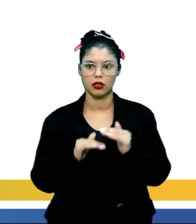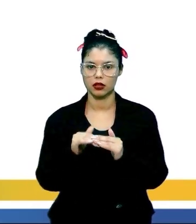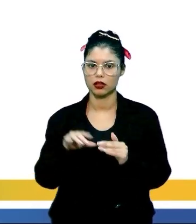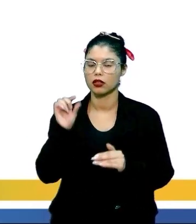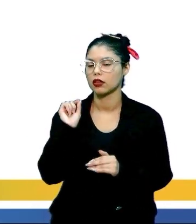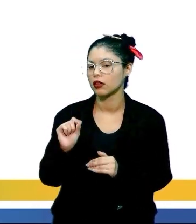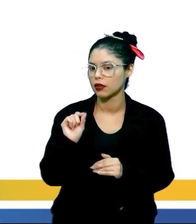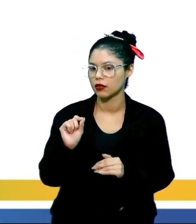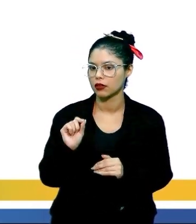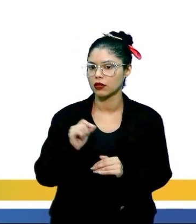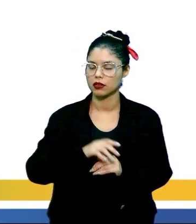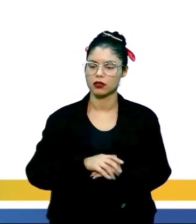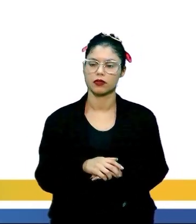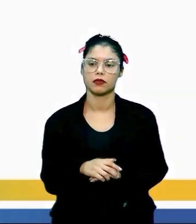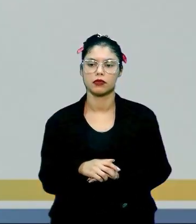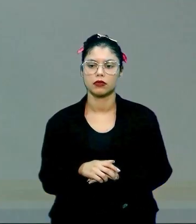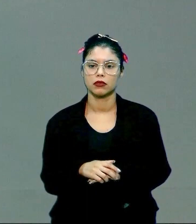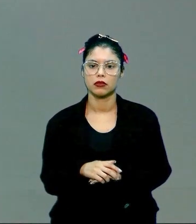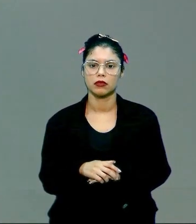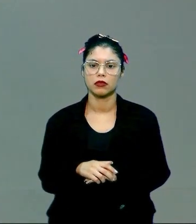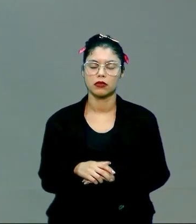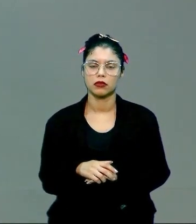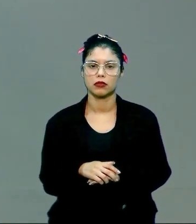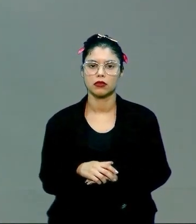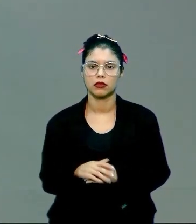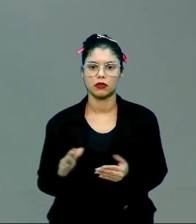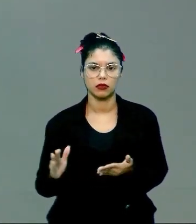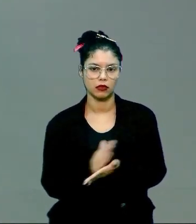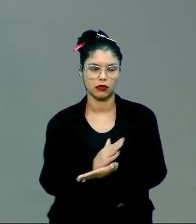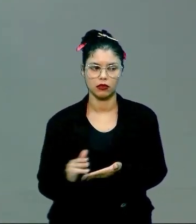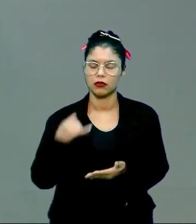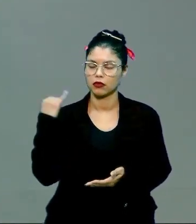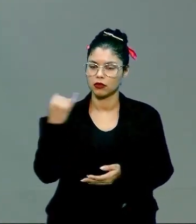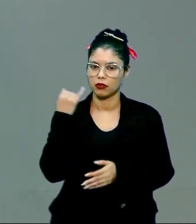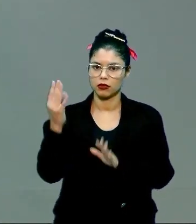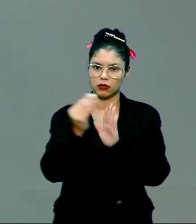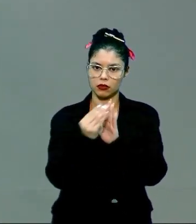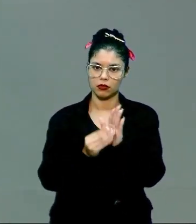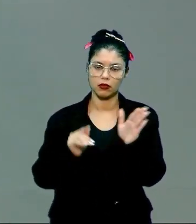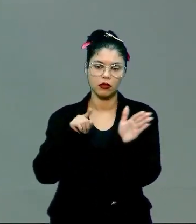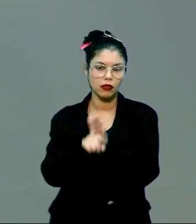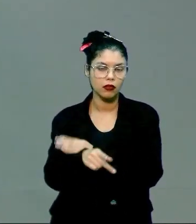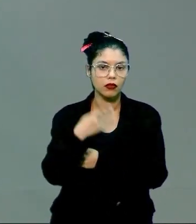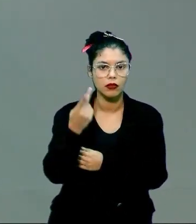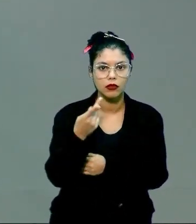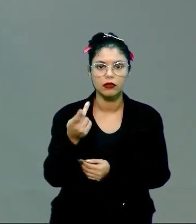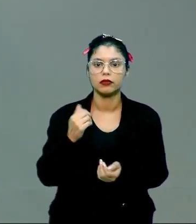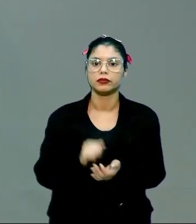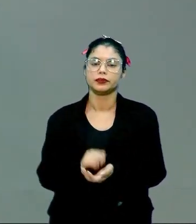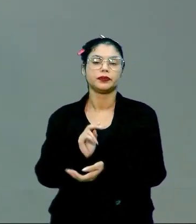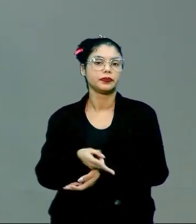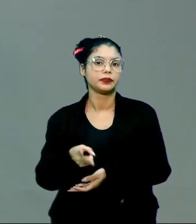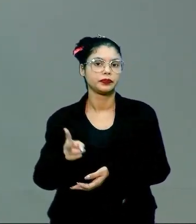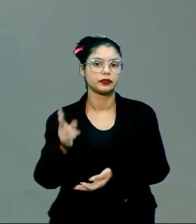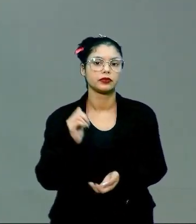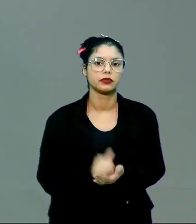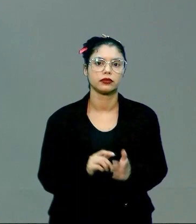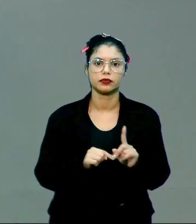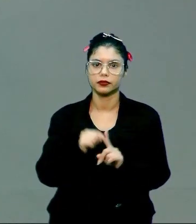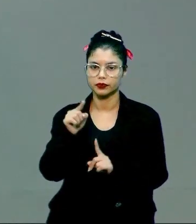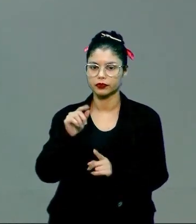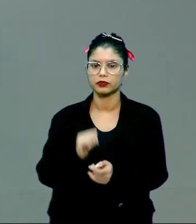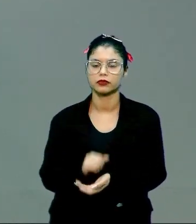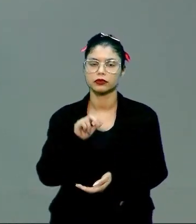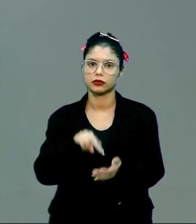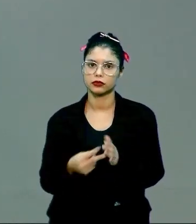pressão do gás será D. Bom, tem algo muito importante nessa questão, né? Ele está dizendo mantendo-se constante a temperatura.